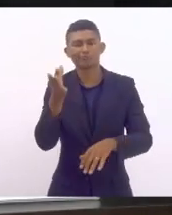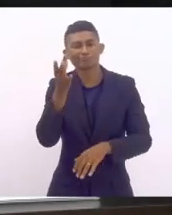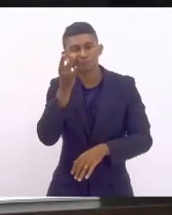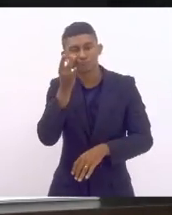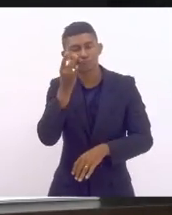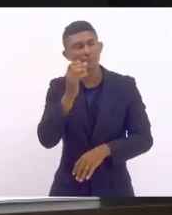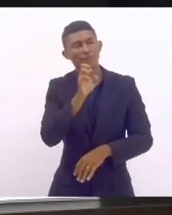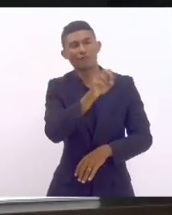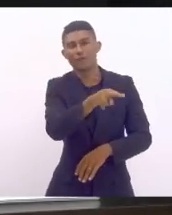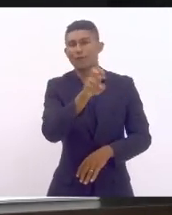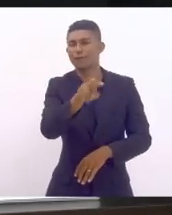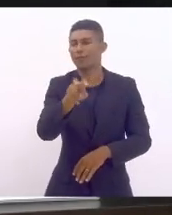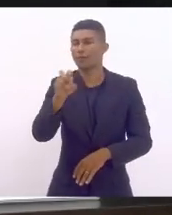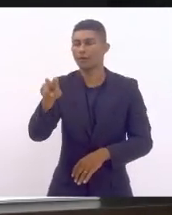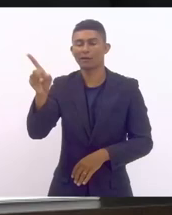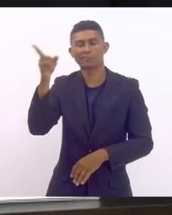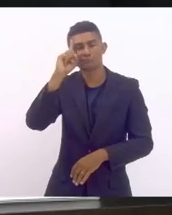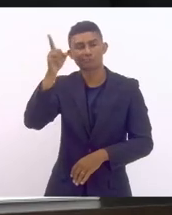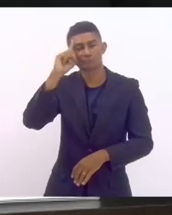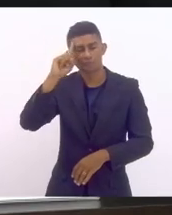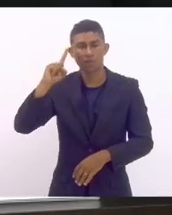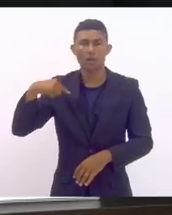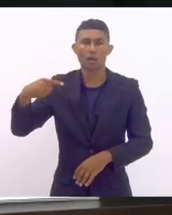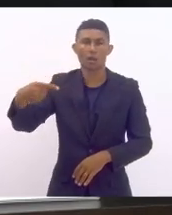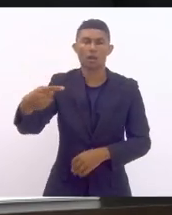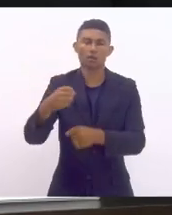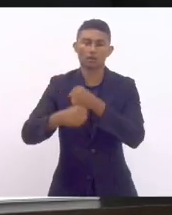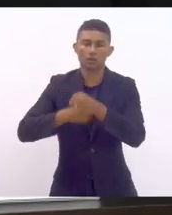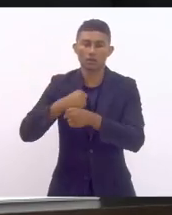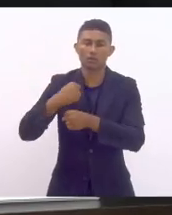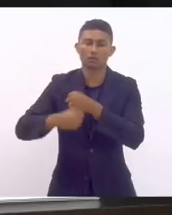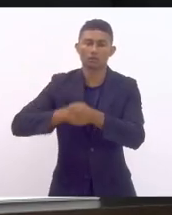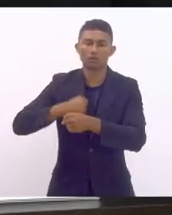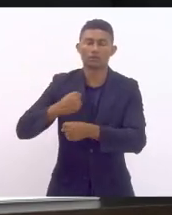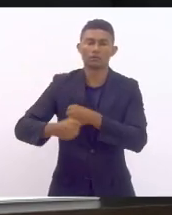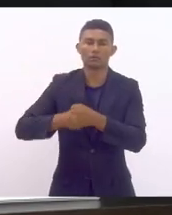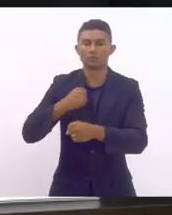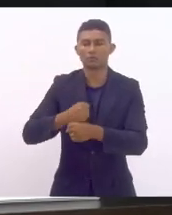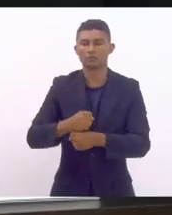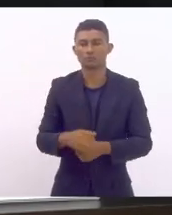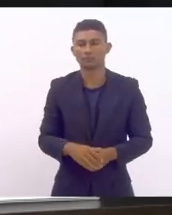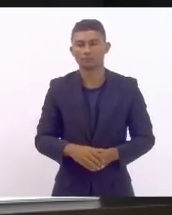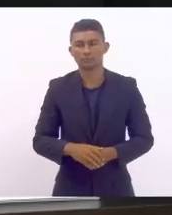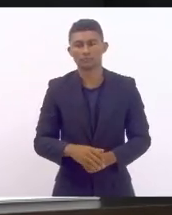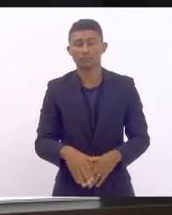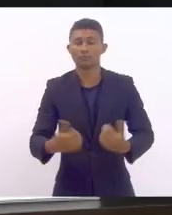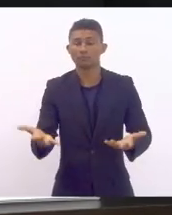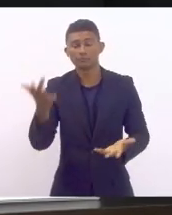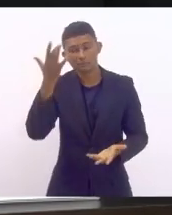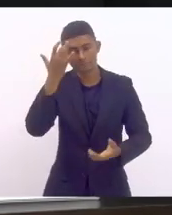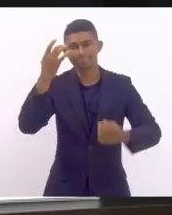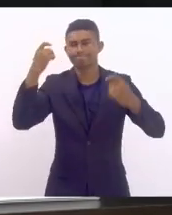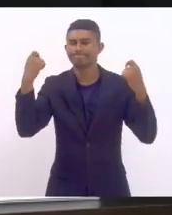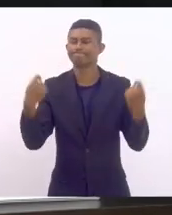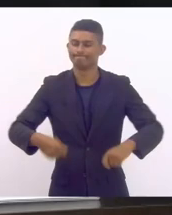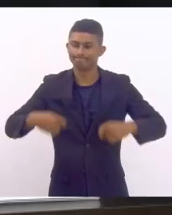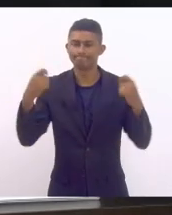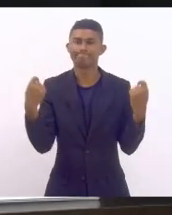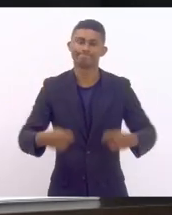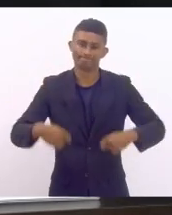vivenciando de após dia ano após ano então eu acho que é necessário